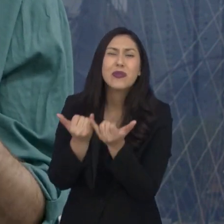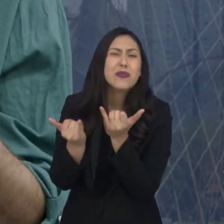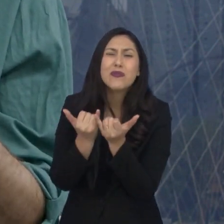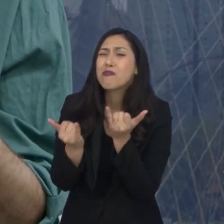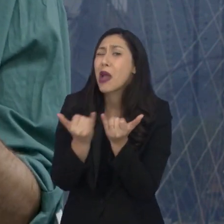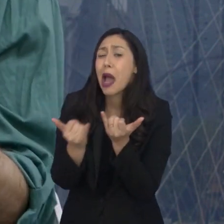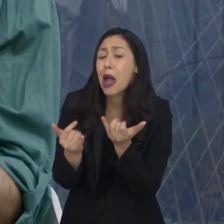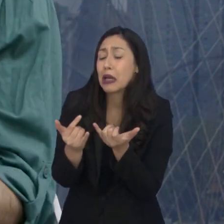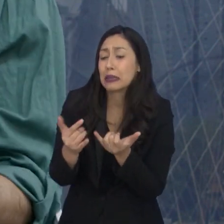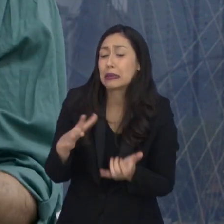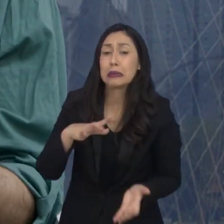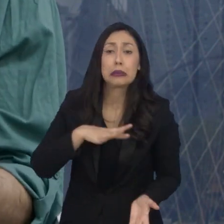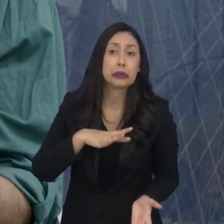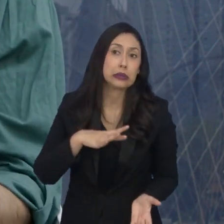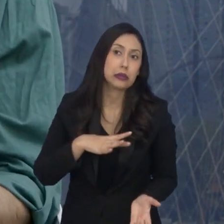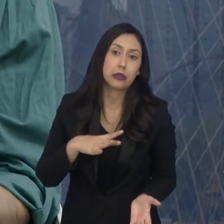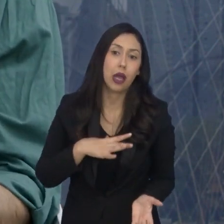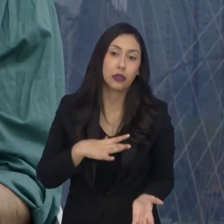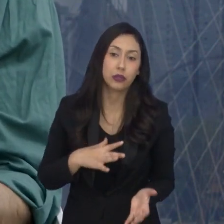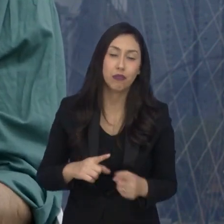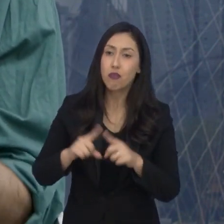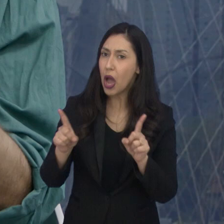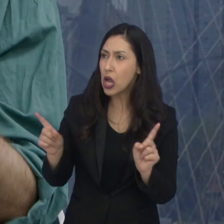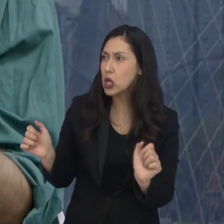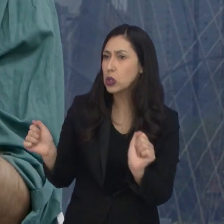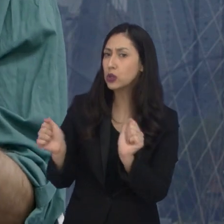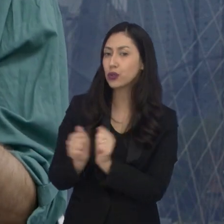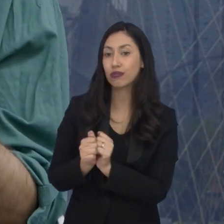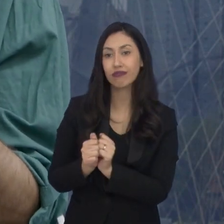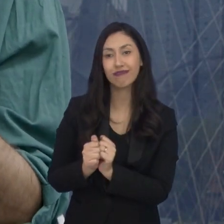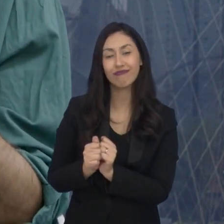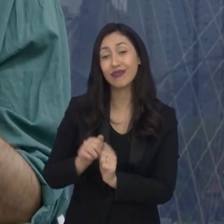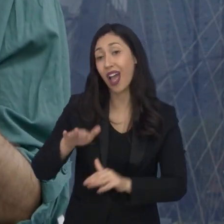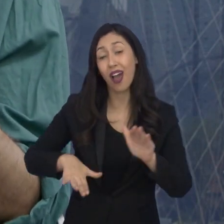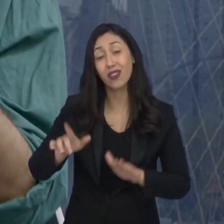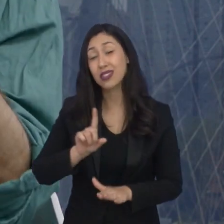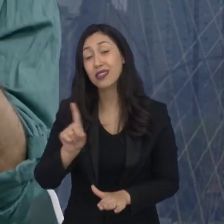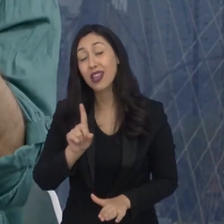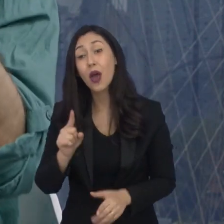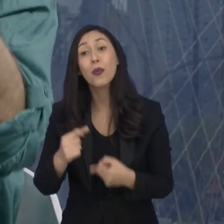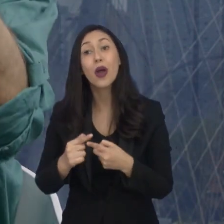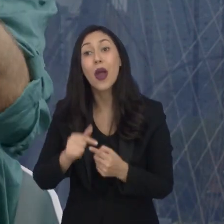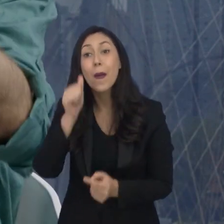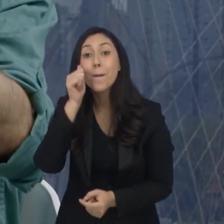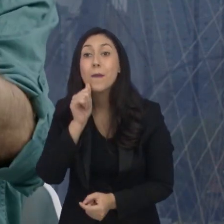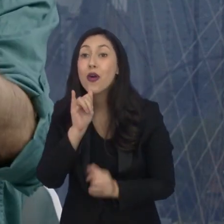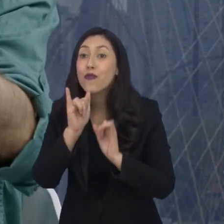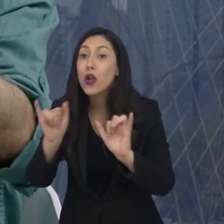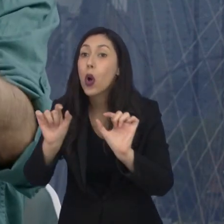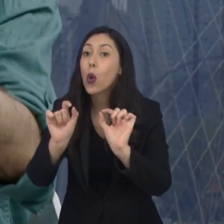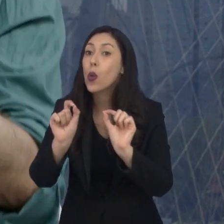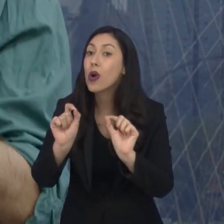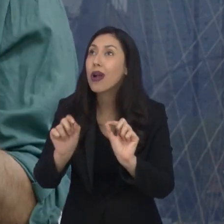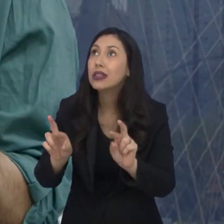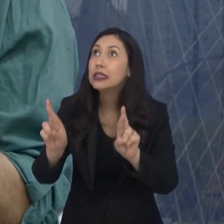Isso não necessariamente vem junto. Então, veja que ela diz, eu espero que,